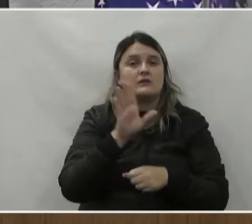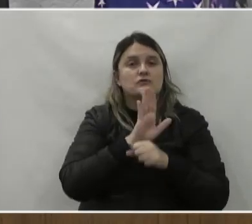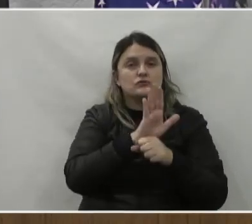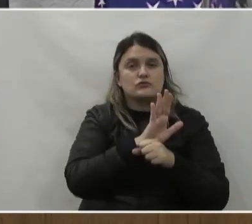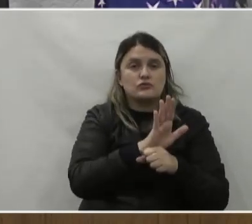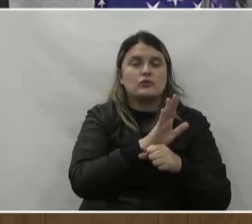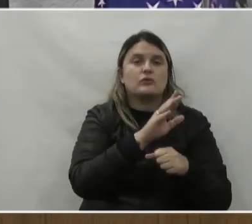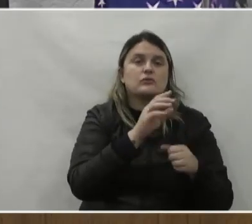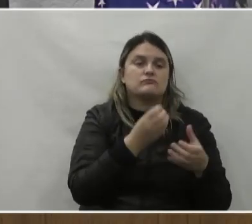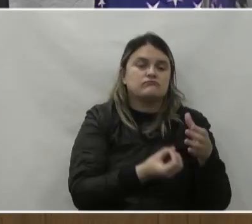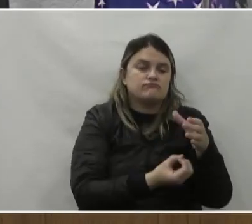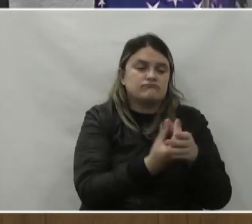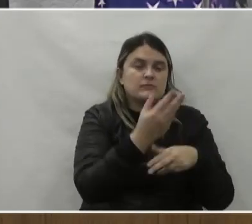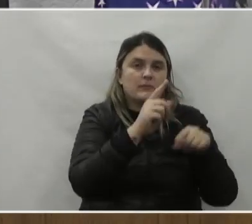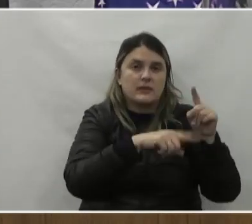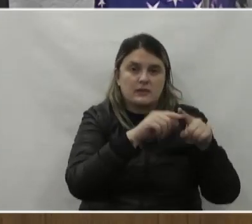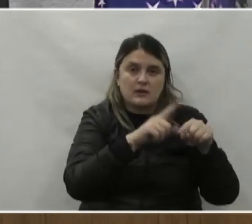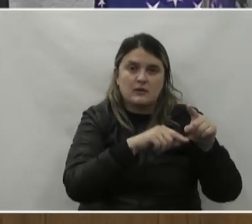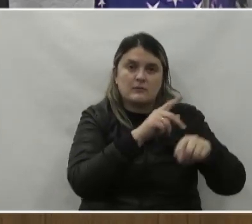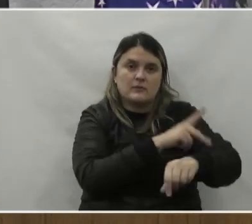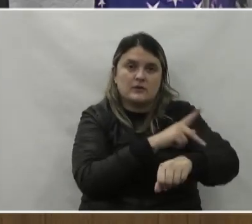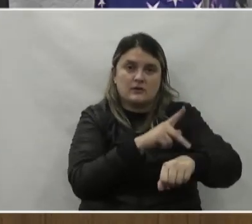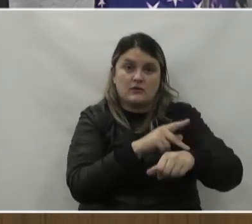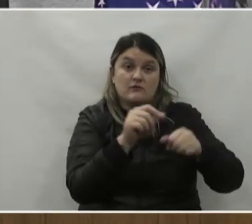de materiais pedagógicos e